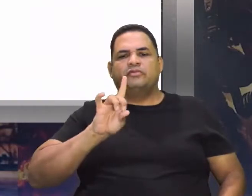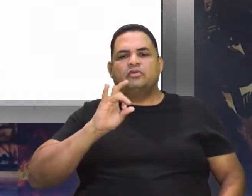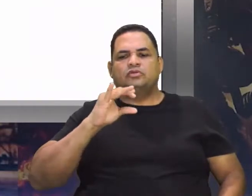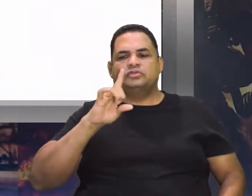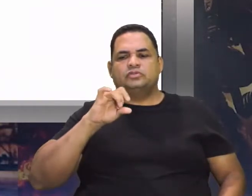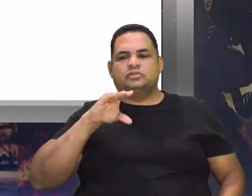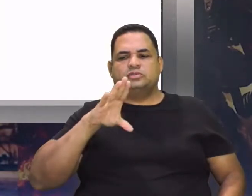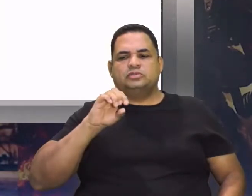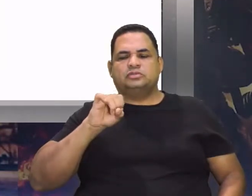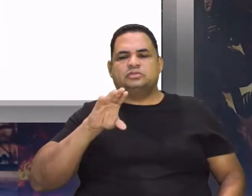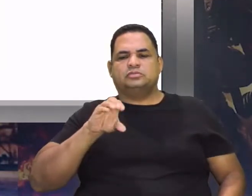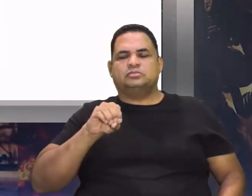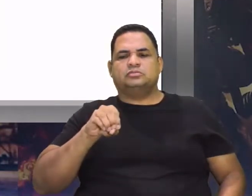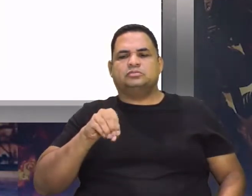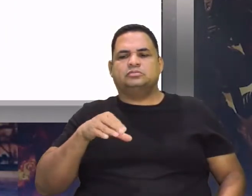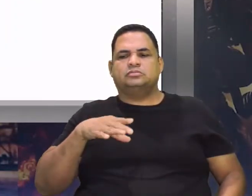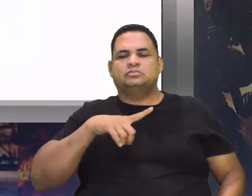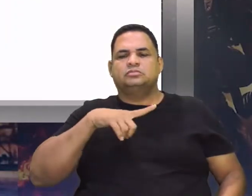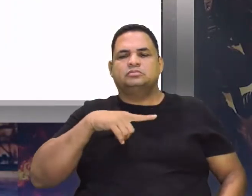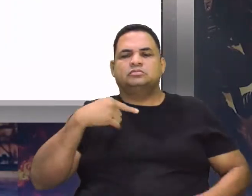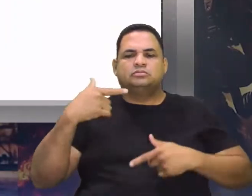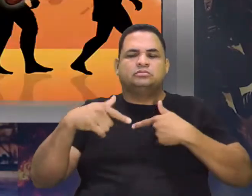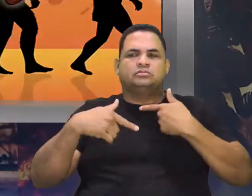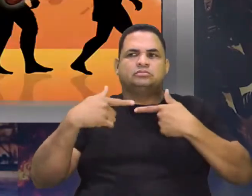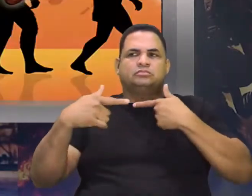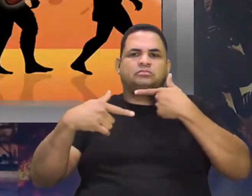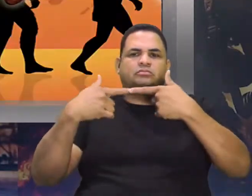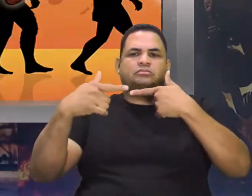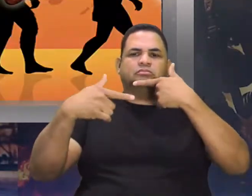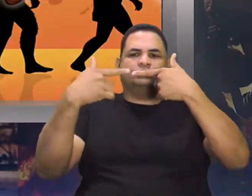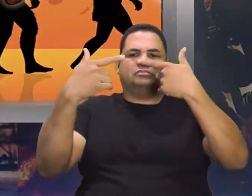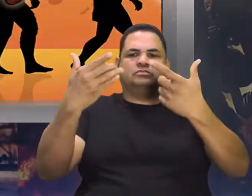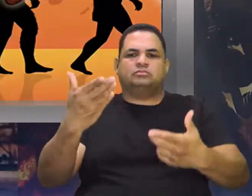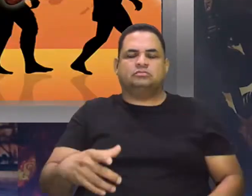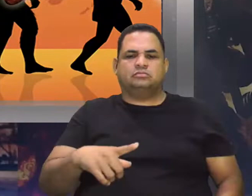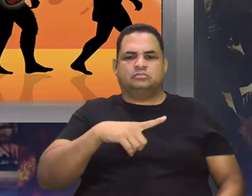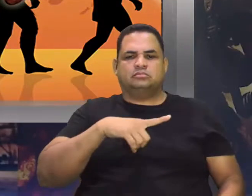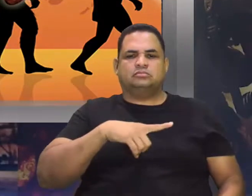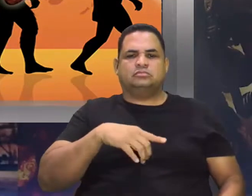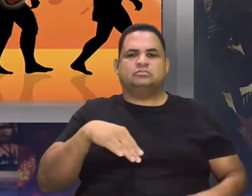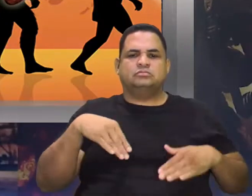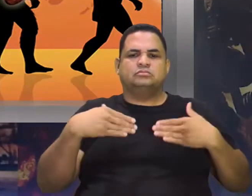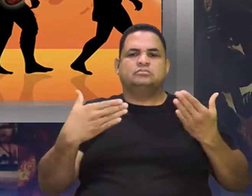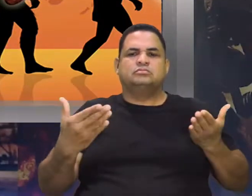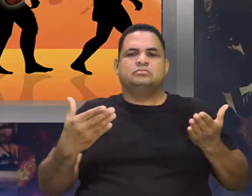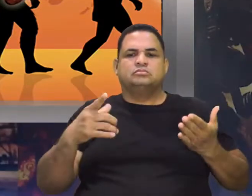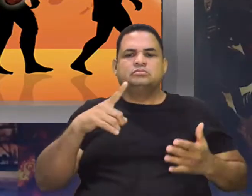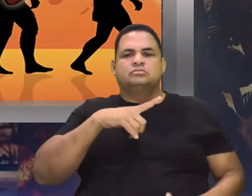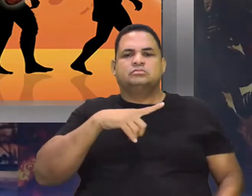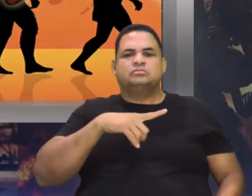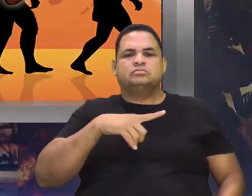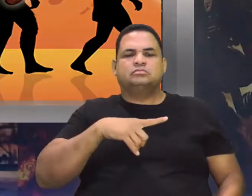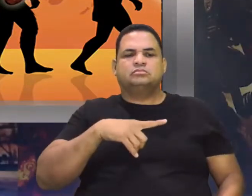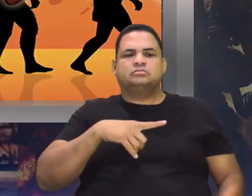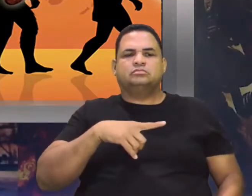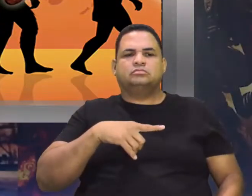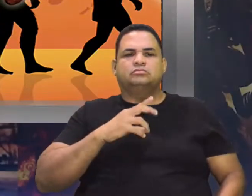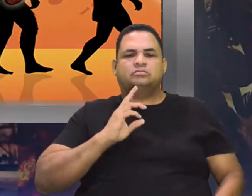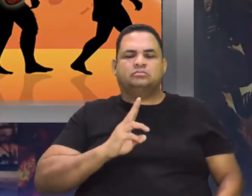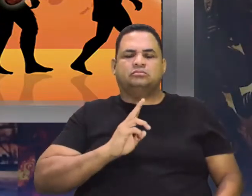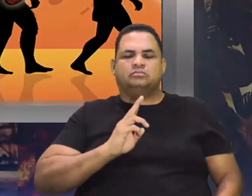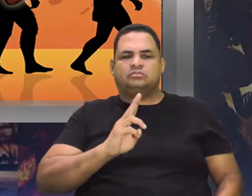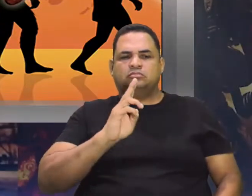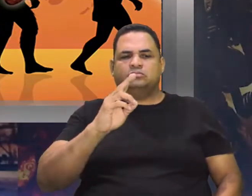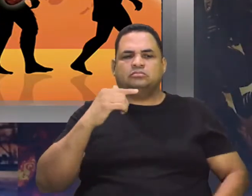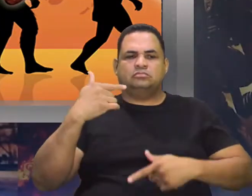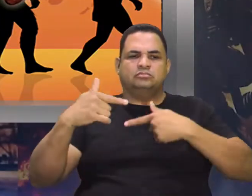evolucionismo. Que momento nós temos da humanidade aí do evolucionismo? Que momento vamos ter aqui esse